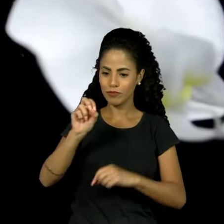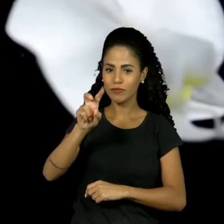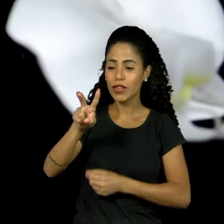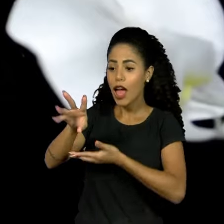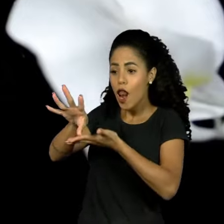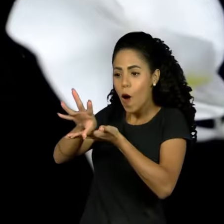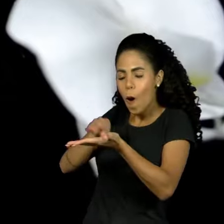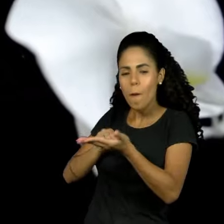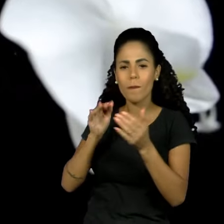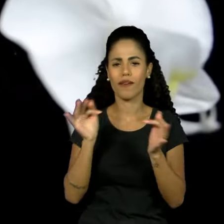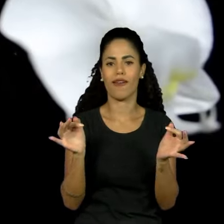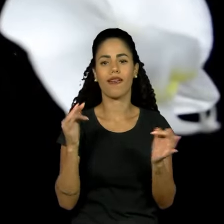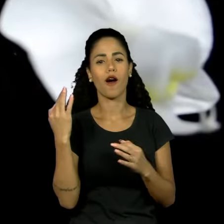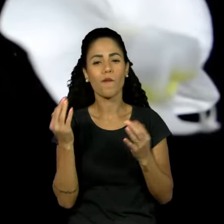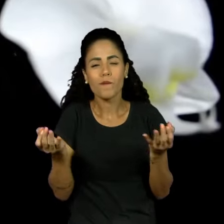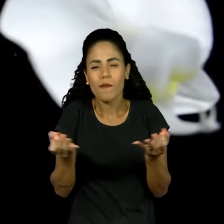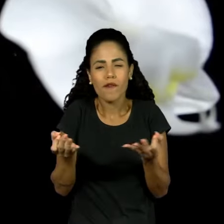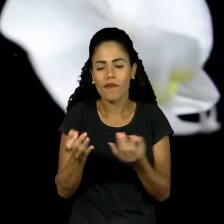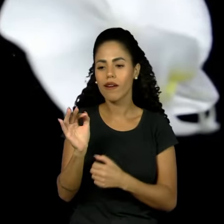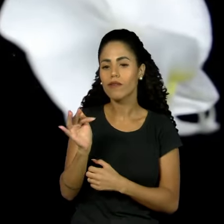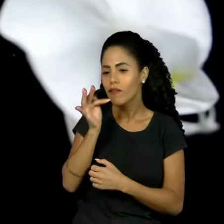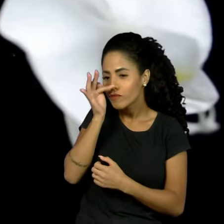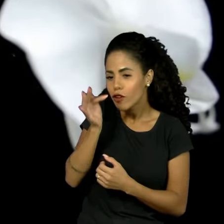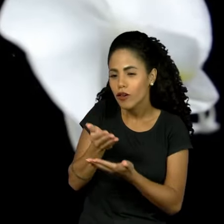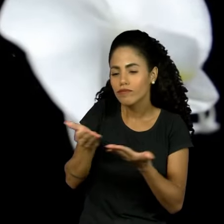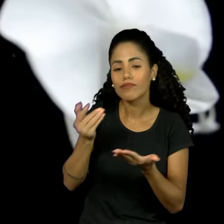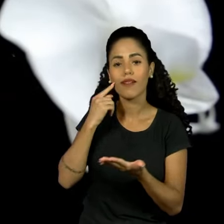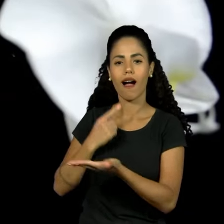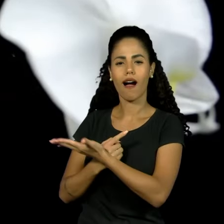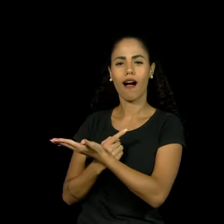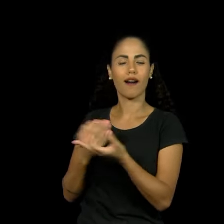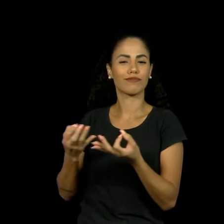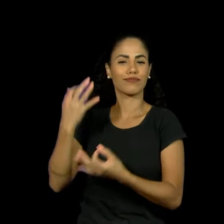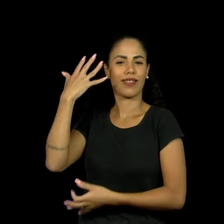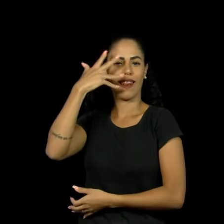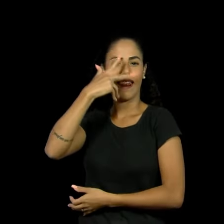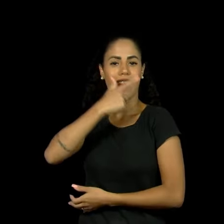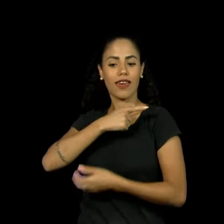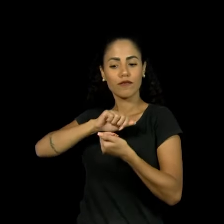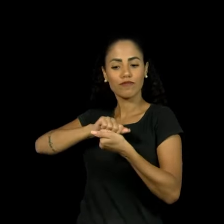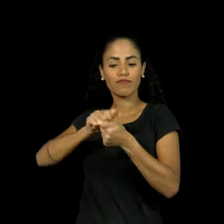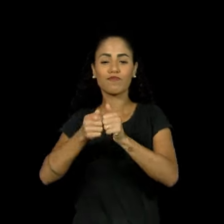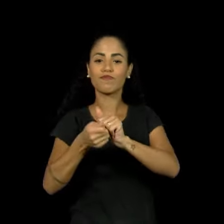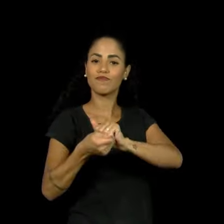flor com perfeição. Um mestre do mimetismo, que é uma adaptação.